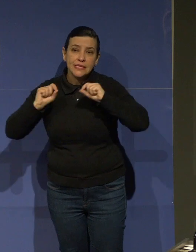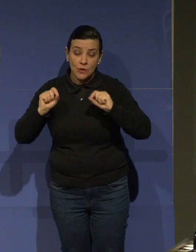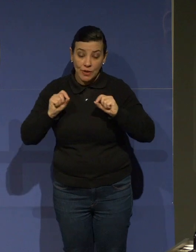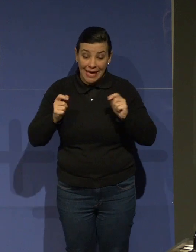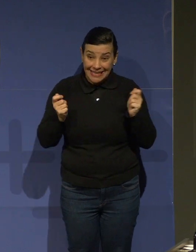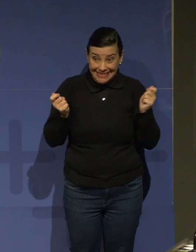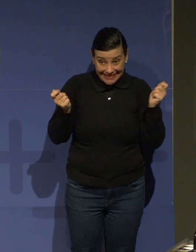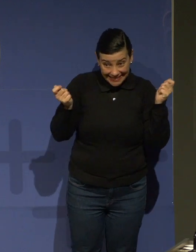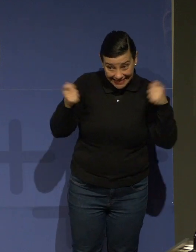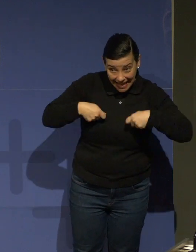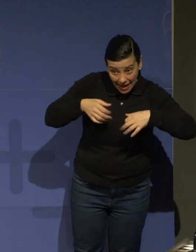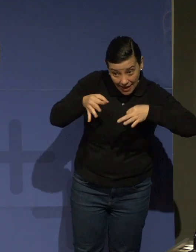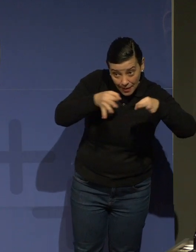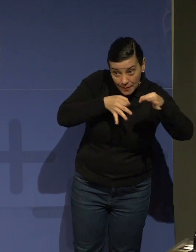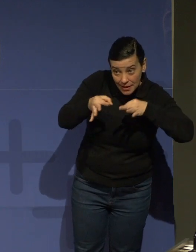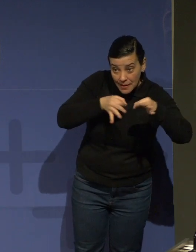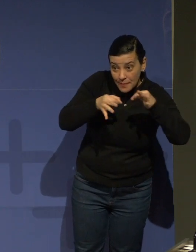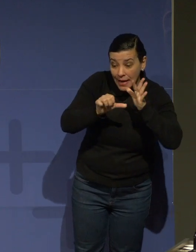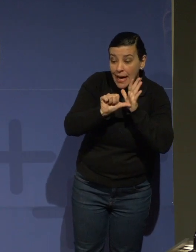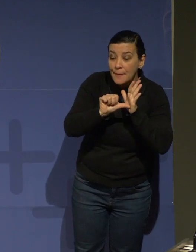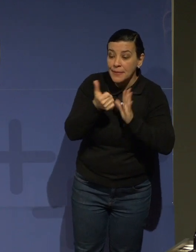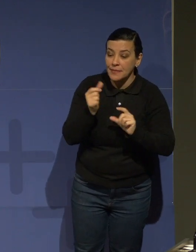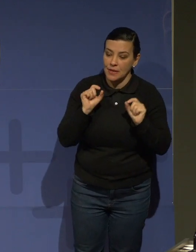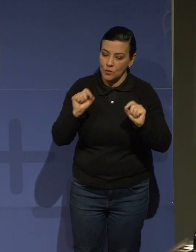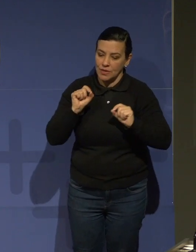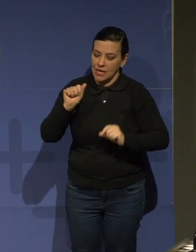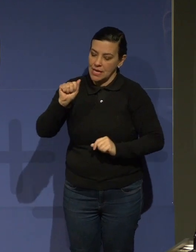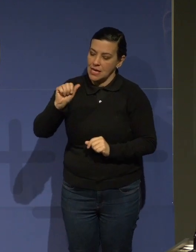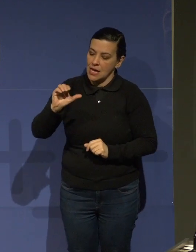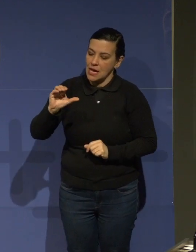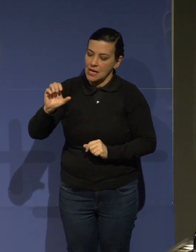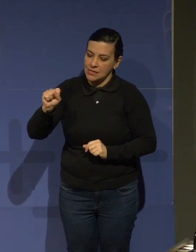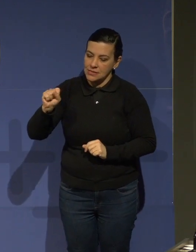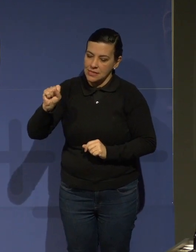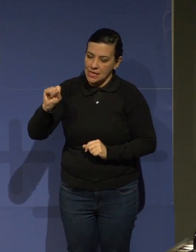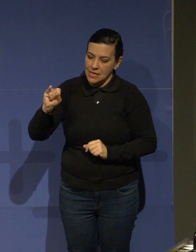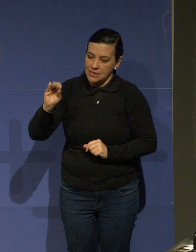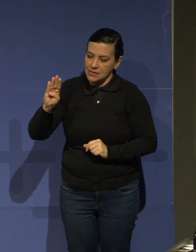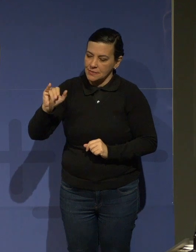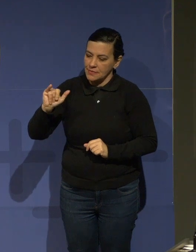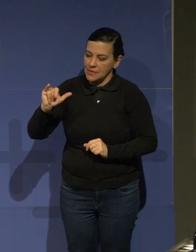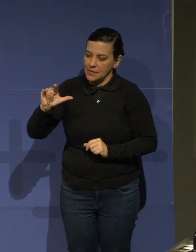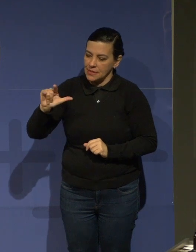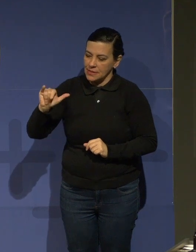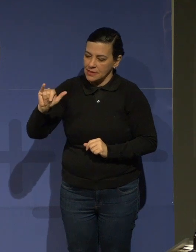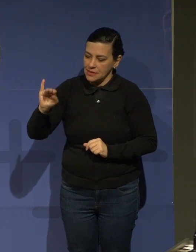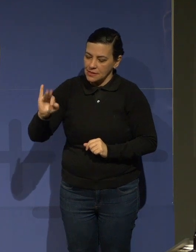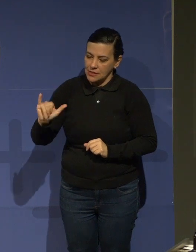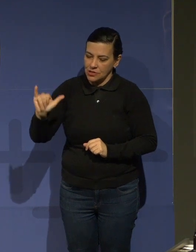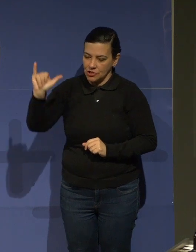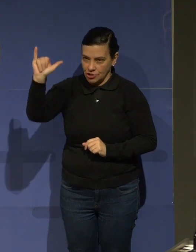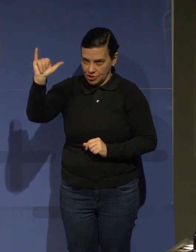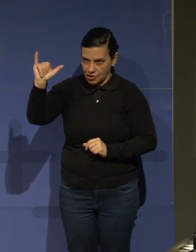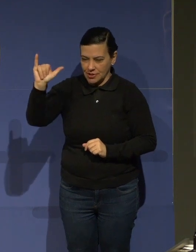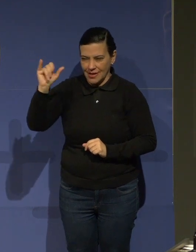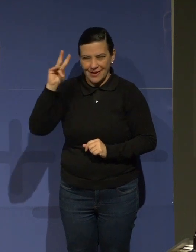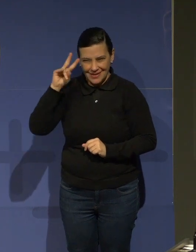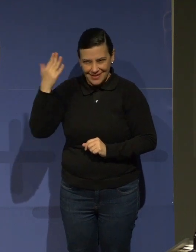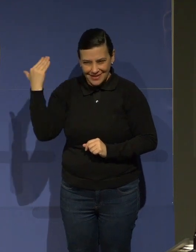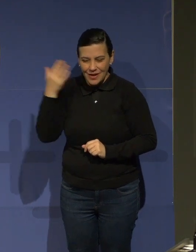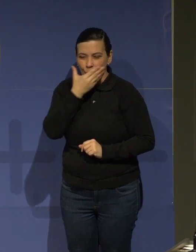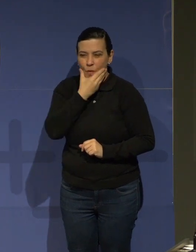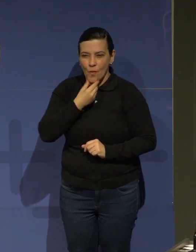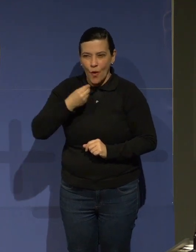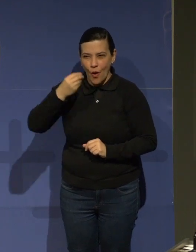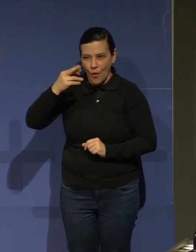possíveis. A primeira são as skills de acessibilidade. Vocês lembrarem da palestra do Reinaldo, uma das